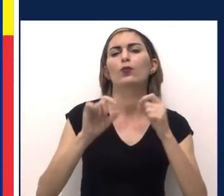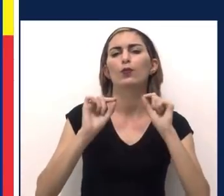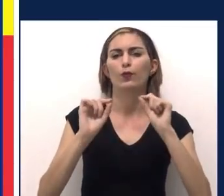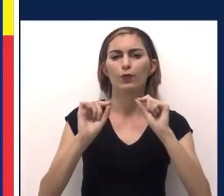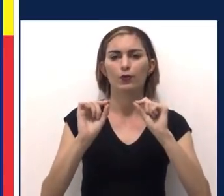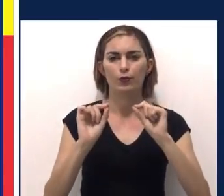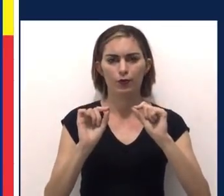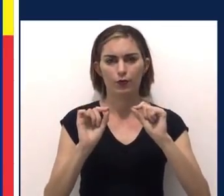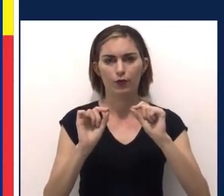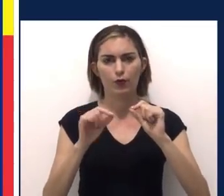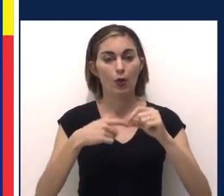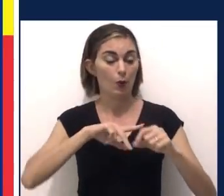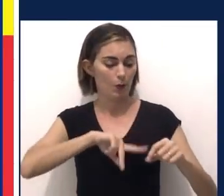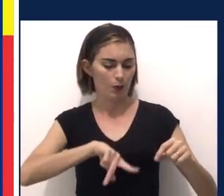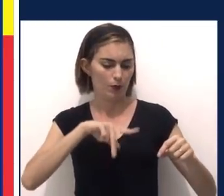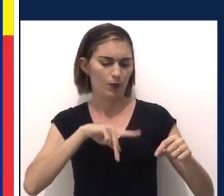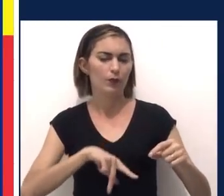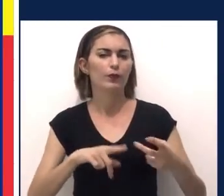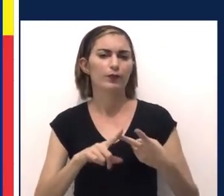condado,